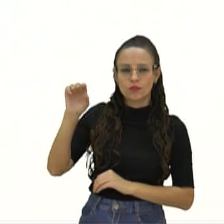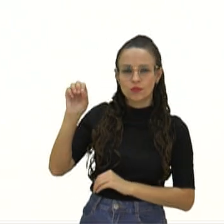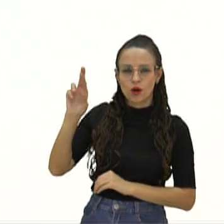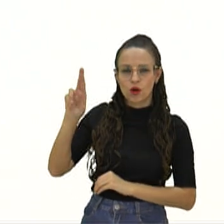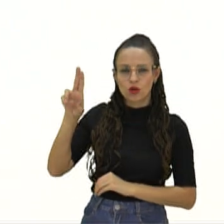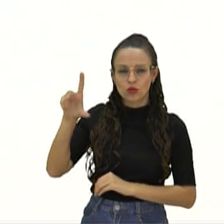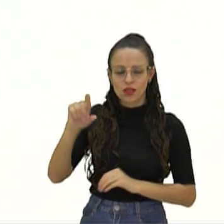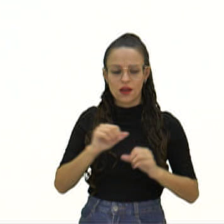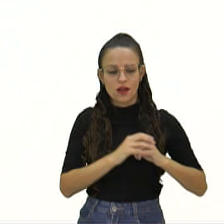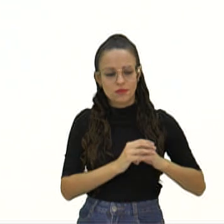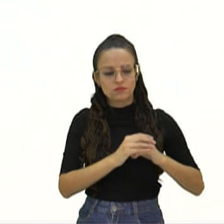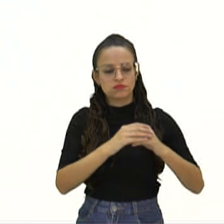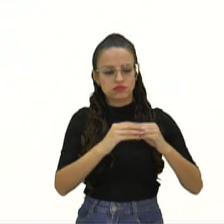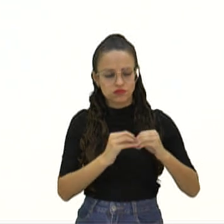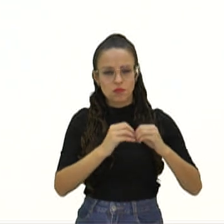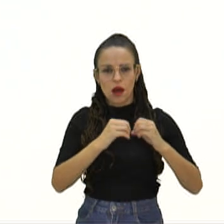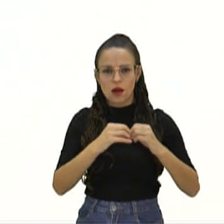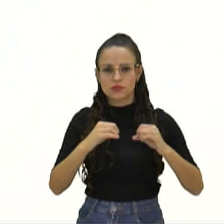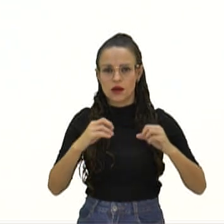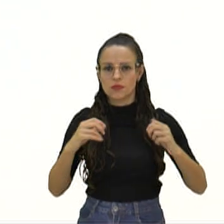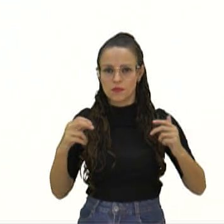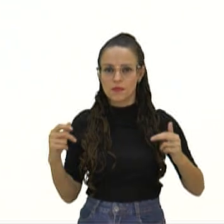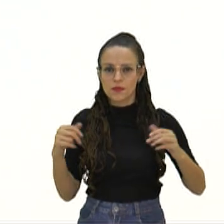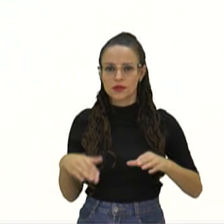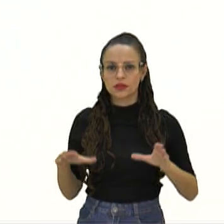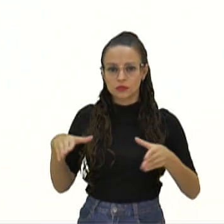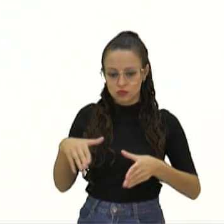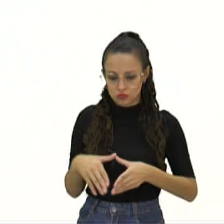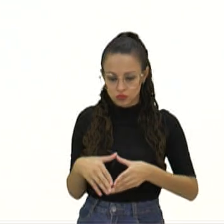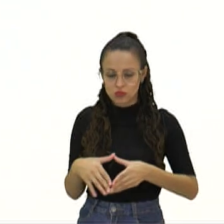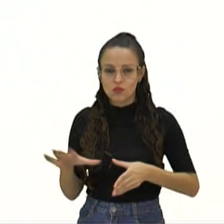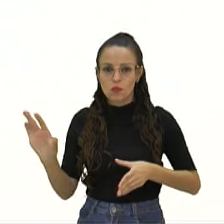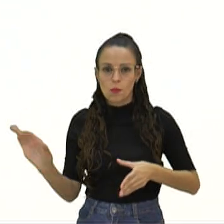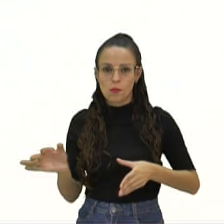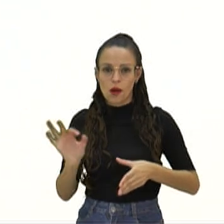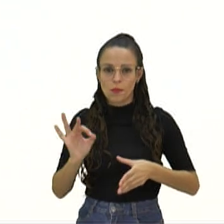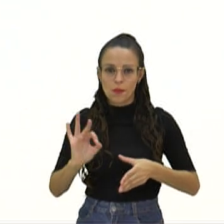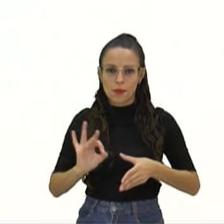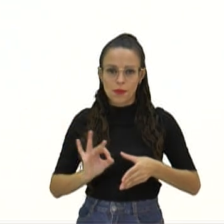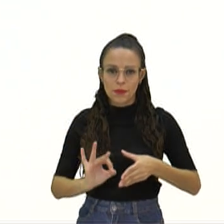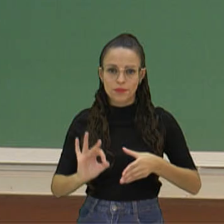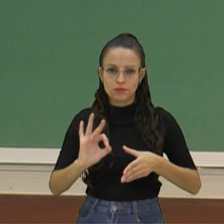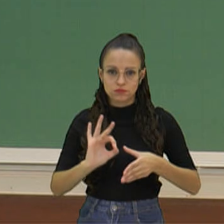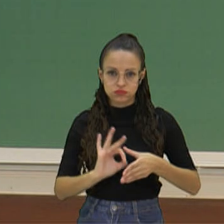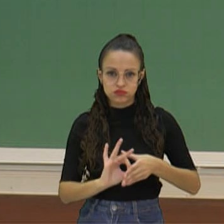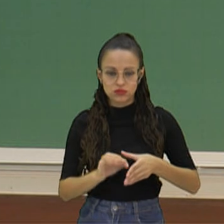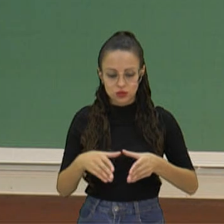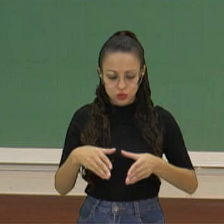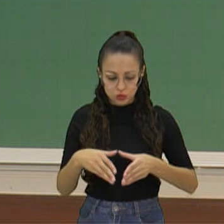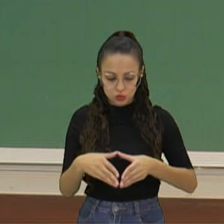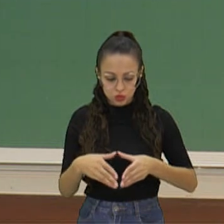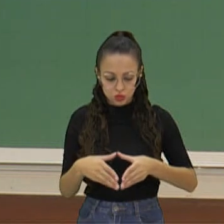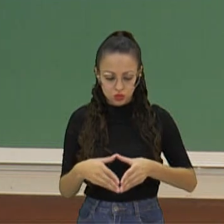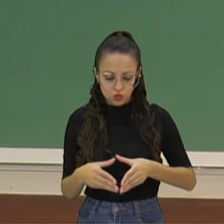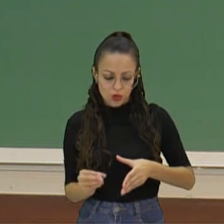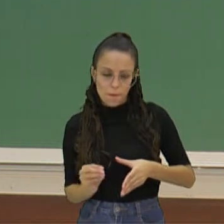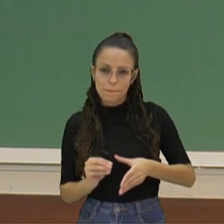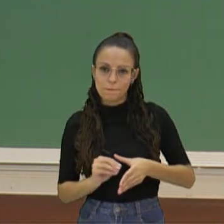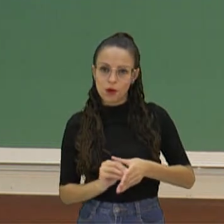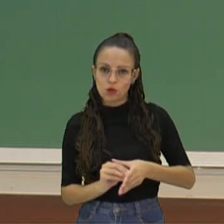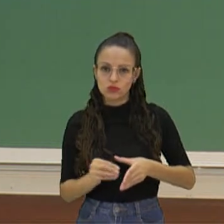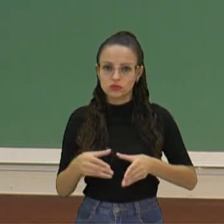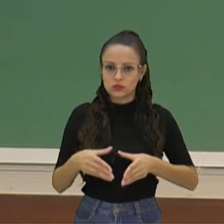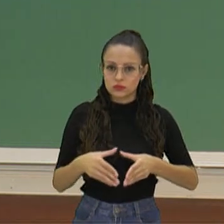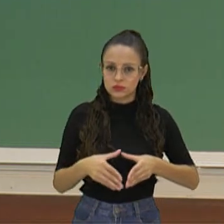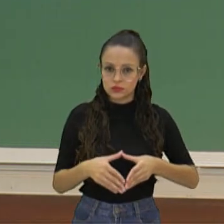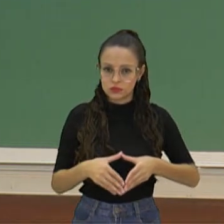de blástula. Quando ele chega nessa fase aqui, ele se implanta aqui nessa região do endométrio, né,